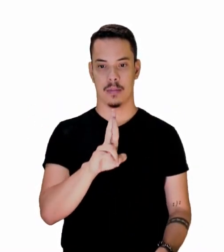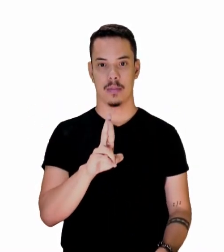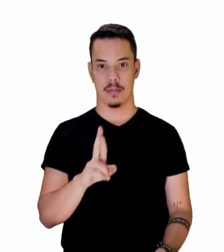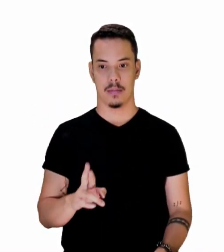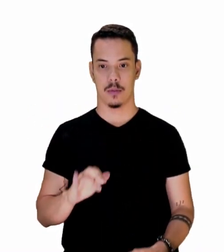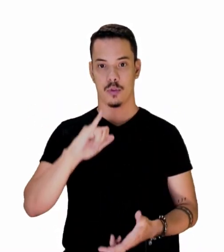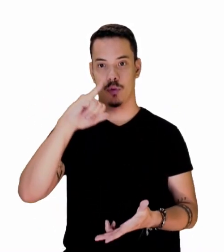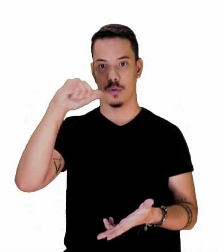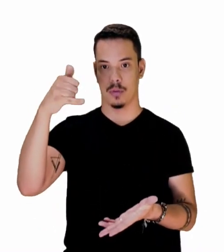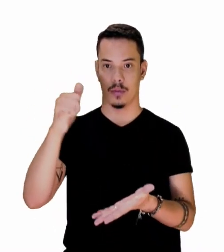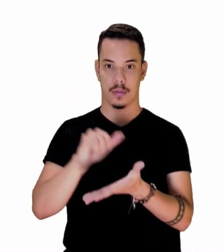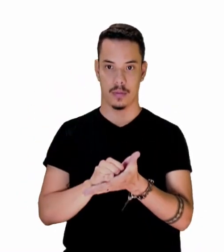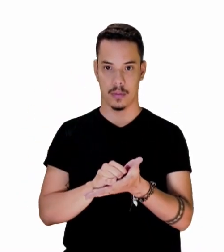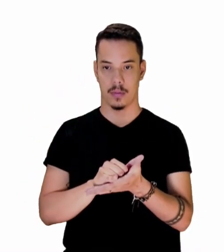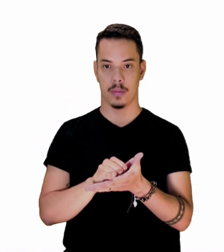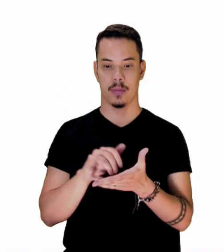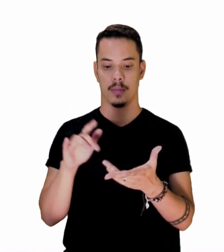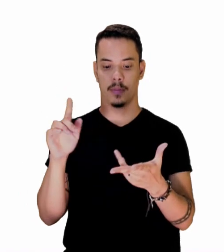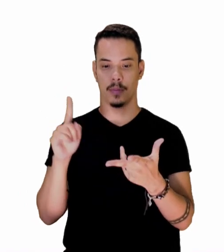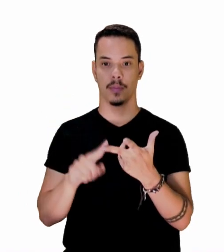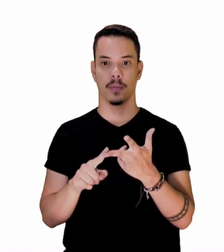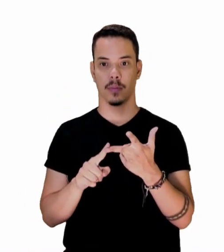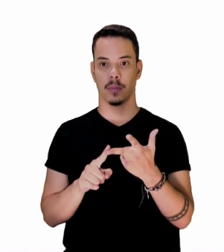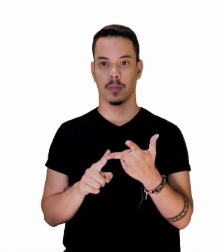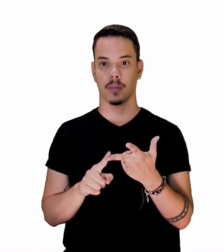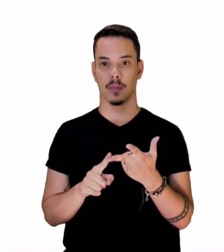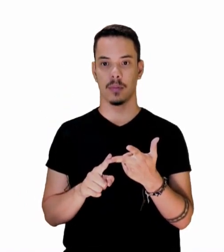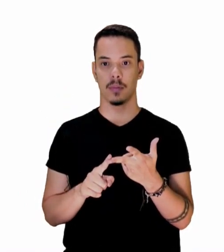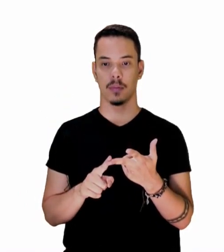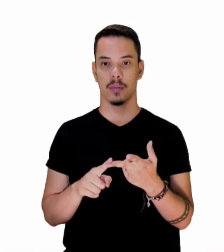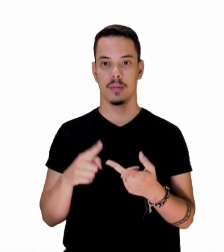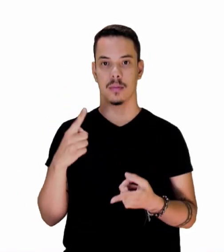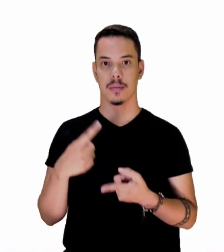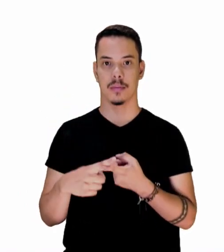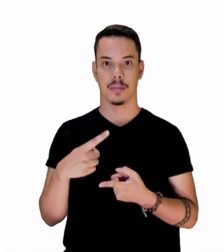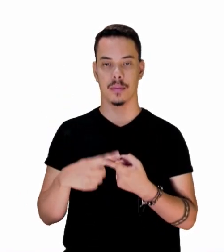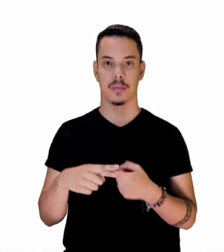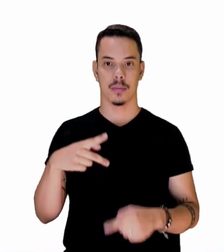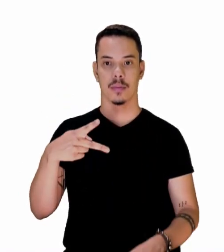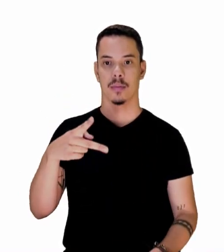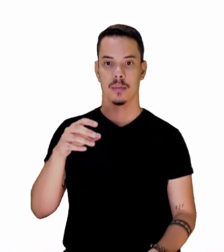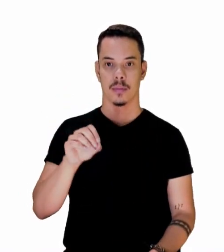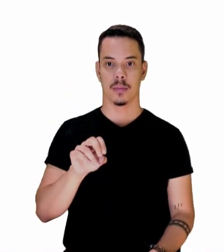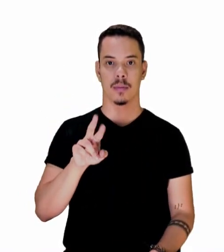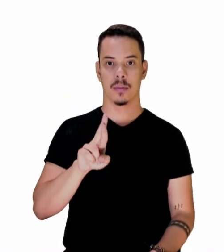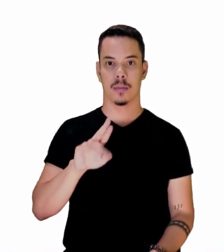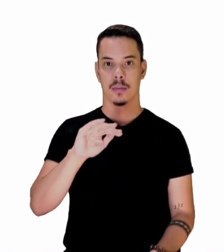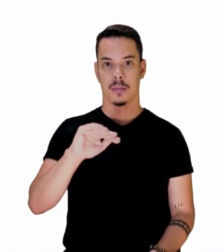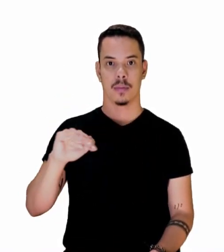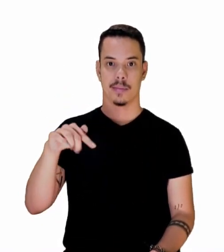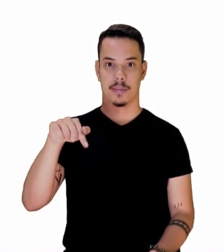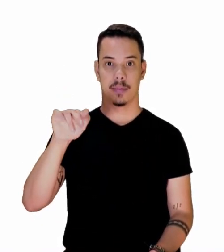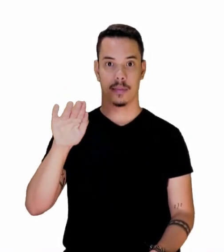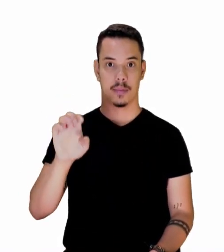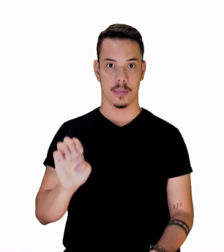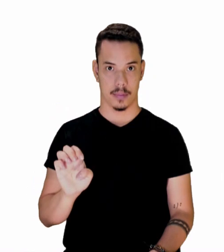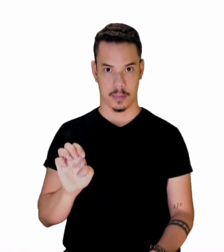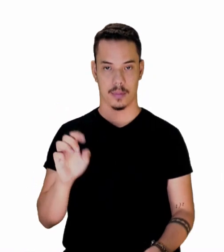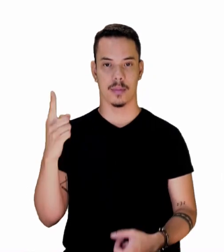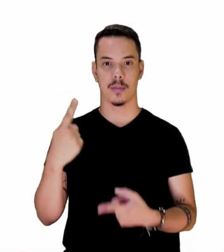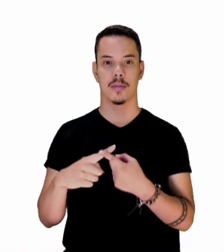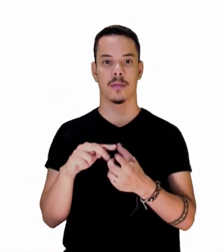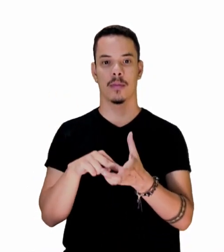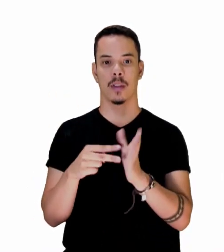algo, justificativa. Quando que eu vou usar, amada, o porquê separado sem acento? Quando for